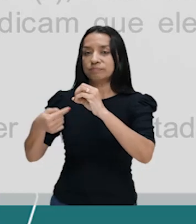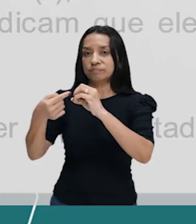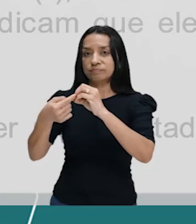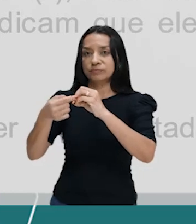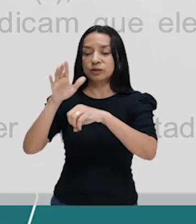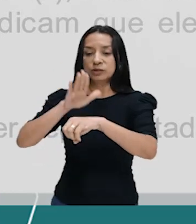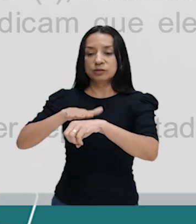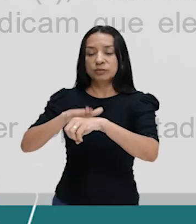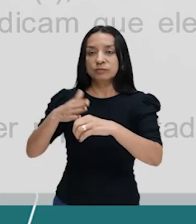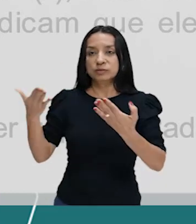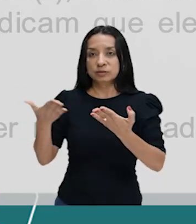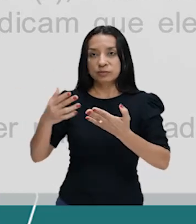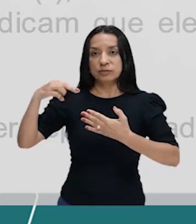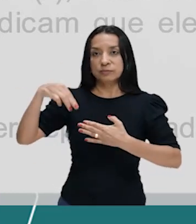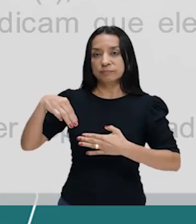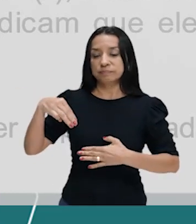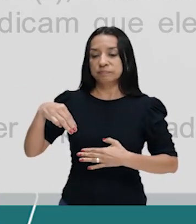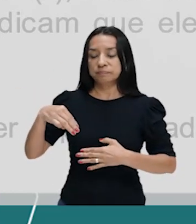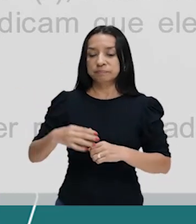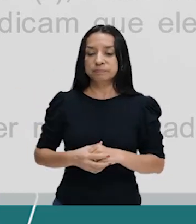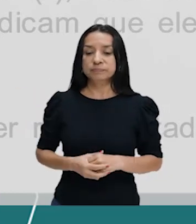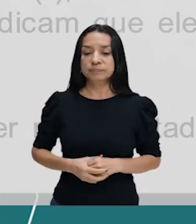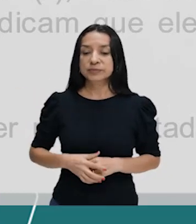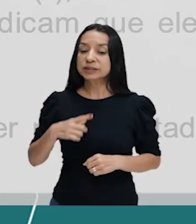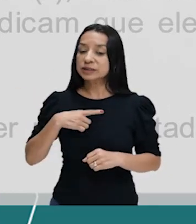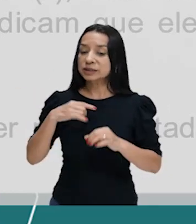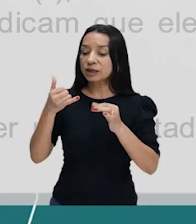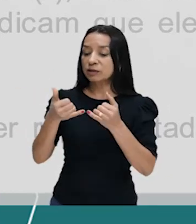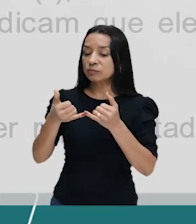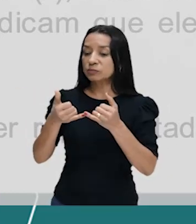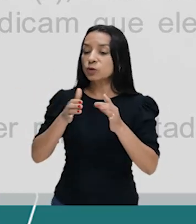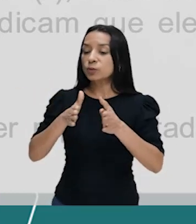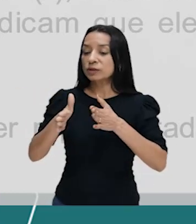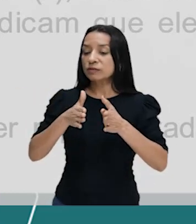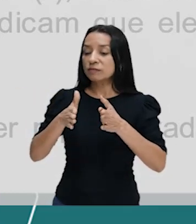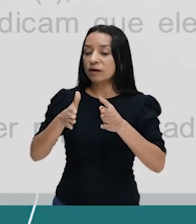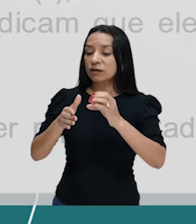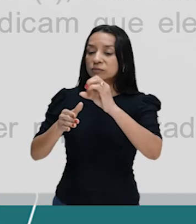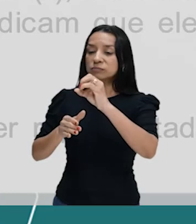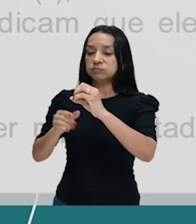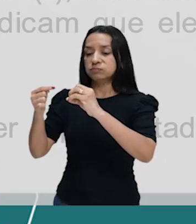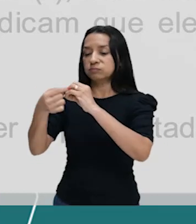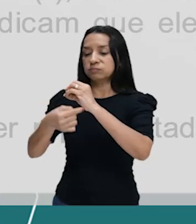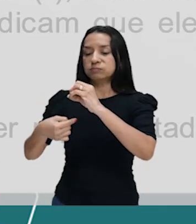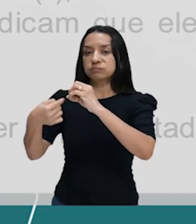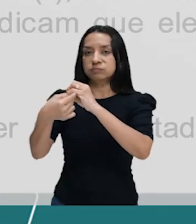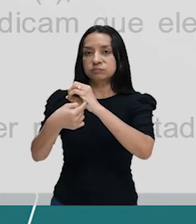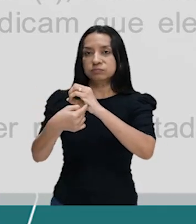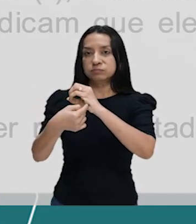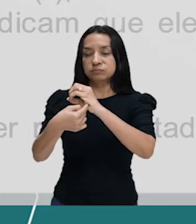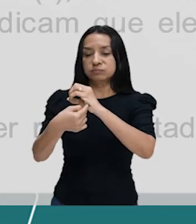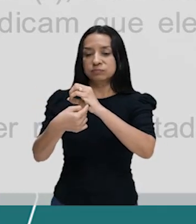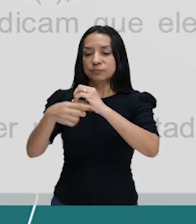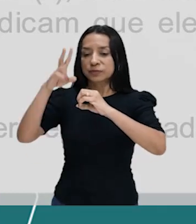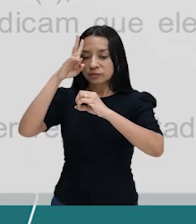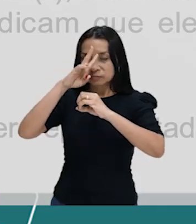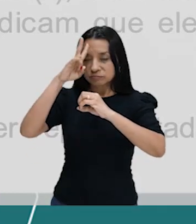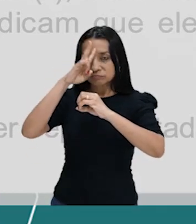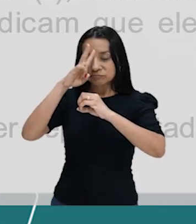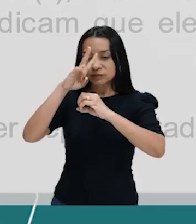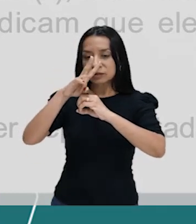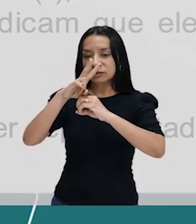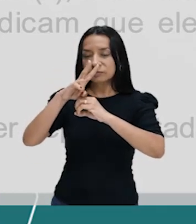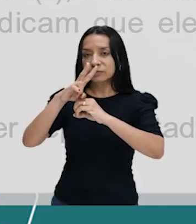matemática, matematicamente falando, nós falamos que nós temos um intervalo aberto, tá? E nesse caso, lembra lá da representação do